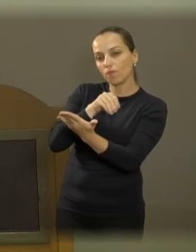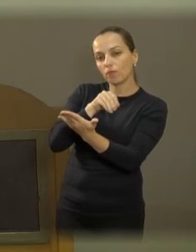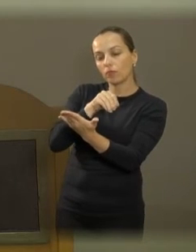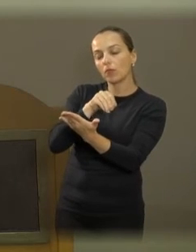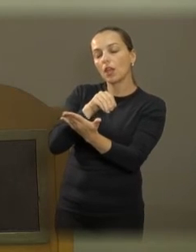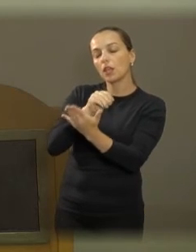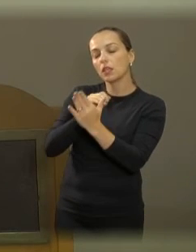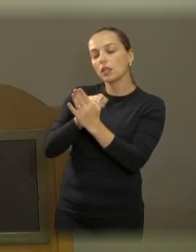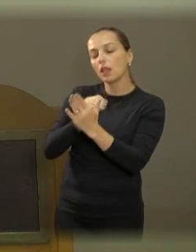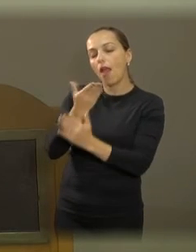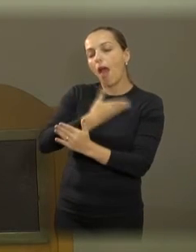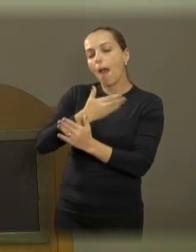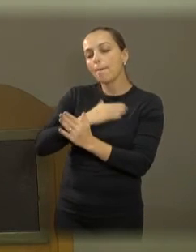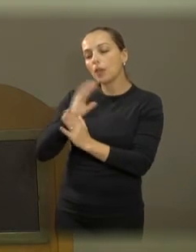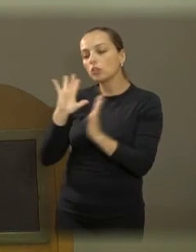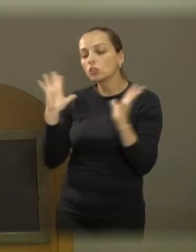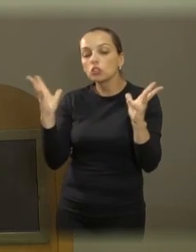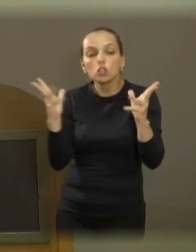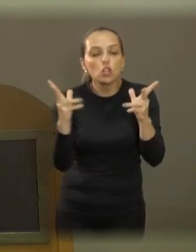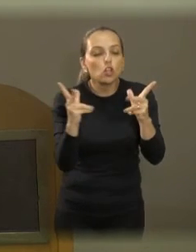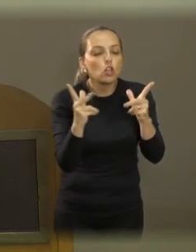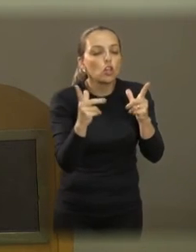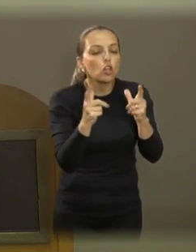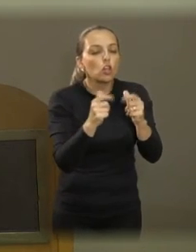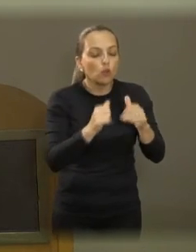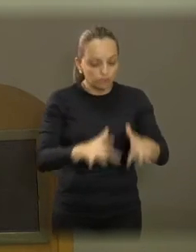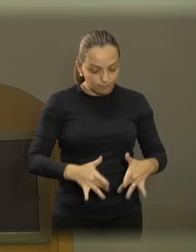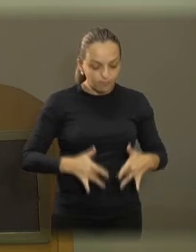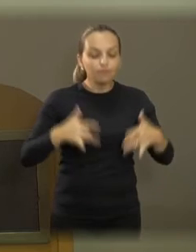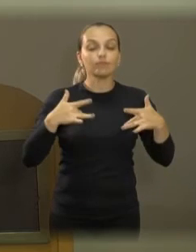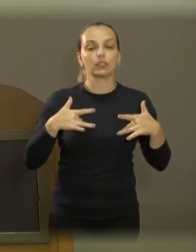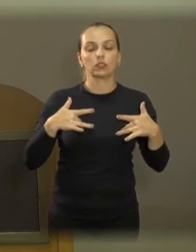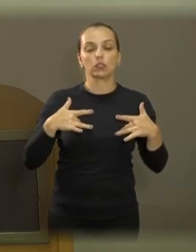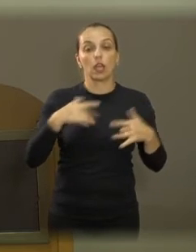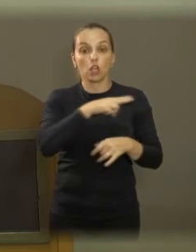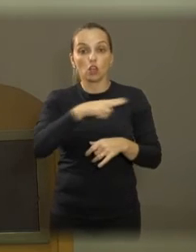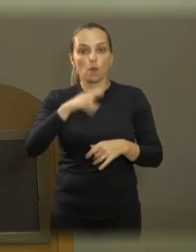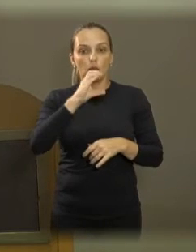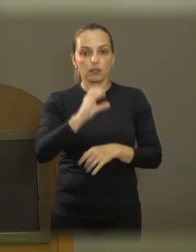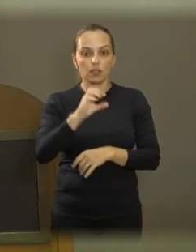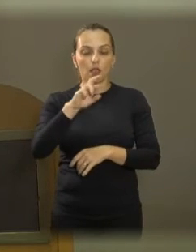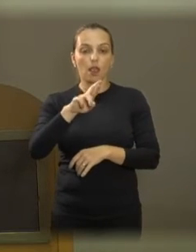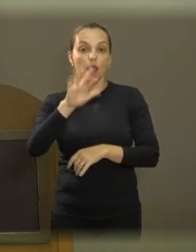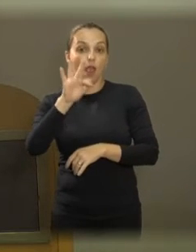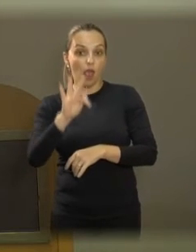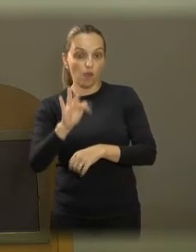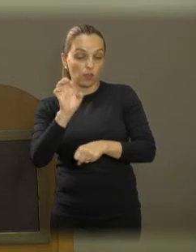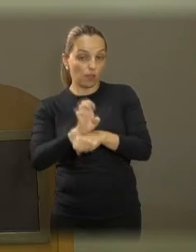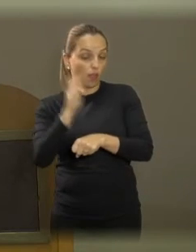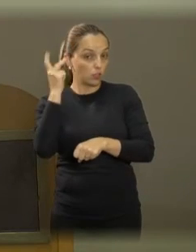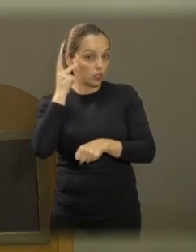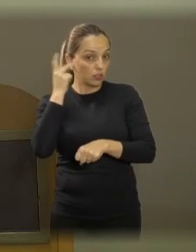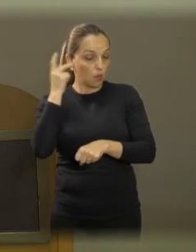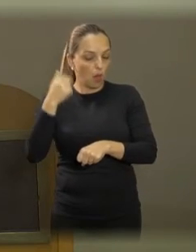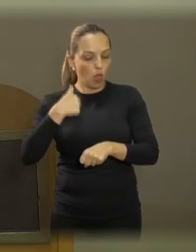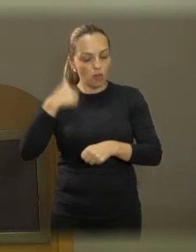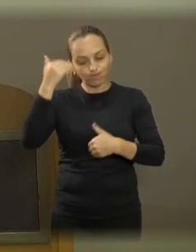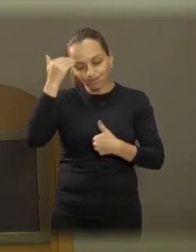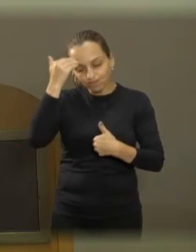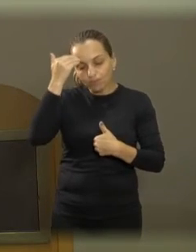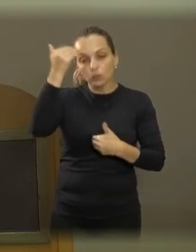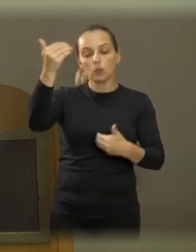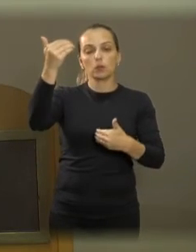senhor. E em nome do CRF São Paulo, quero deixar aqui registrado nossos sinceros agradecimentos.